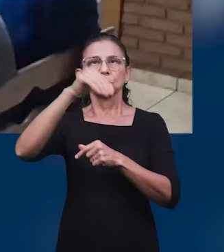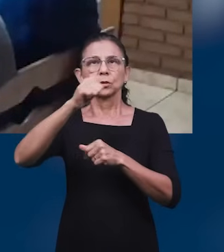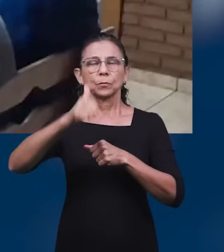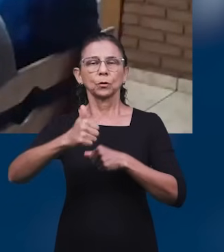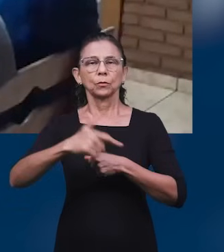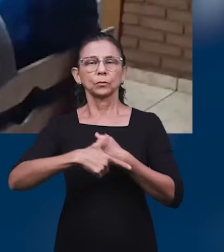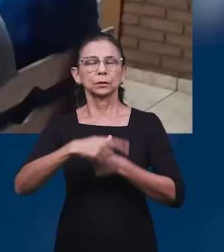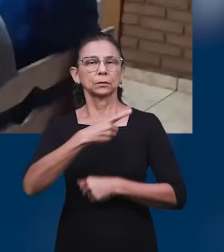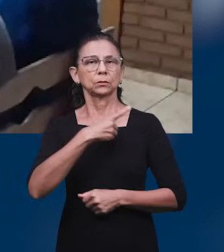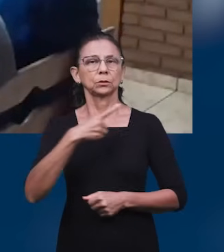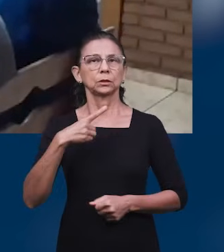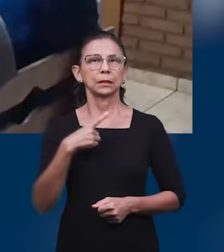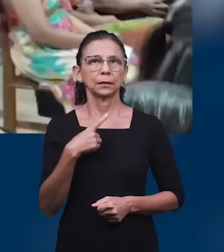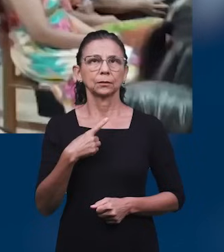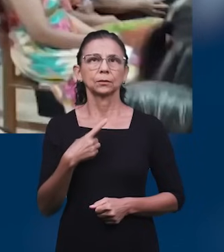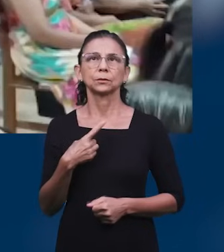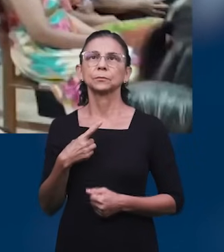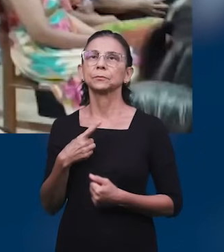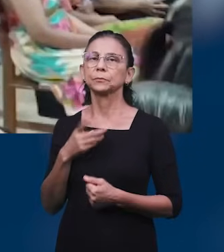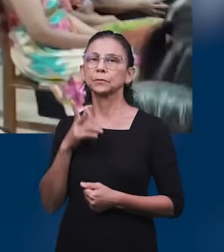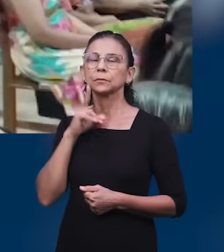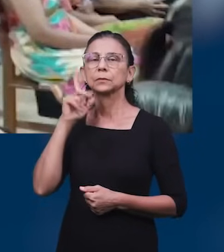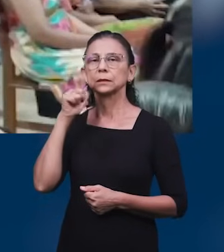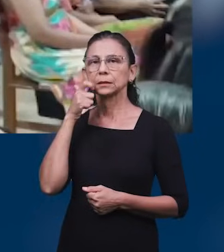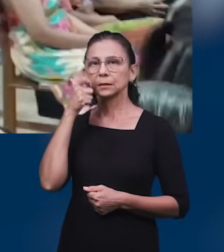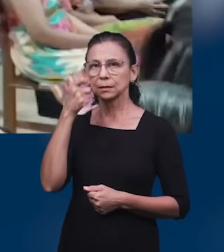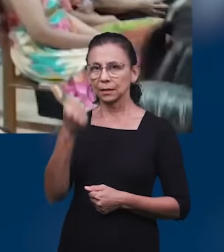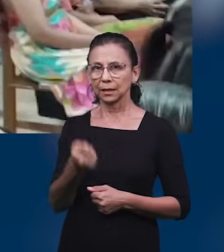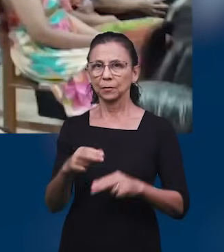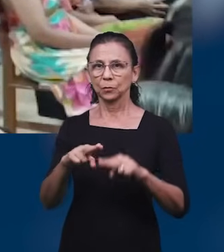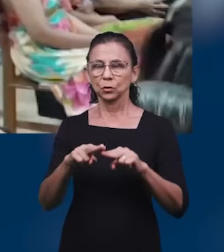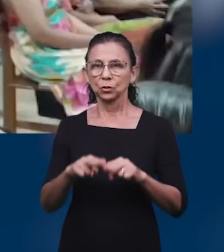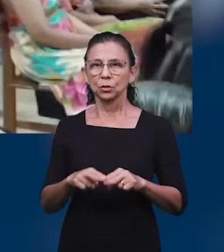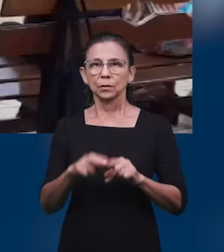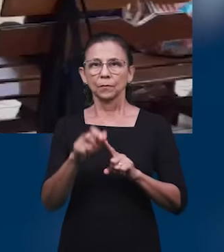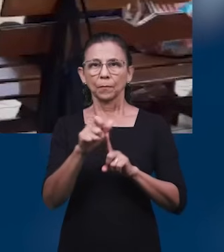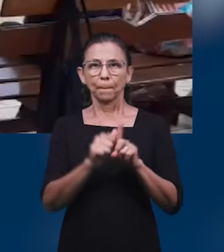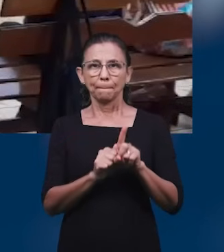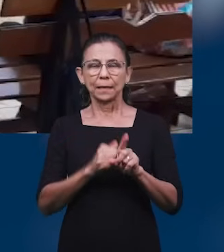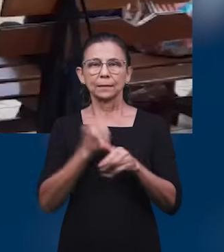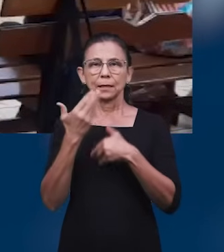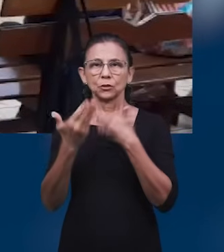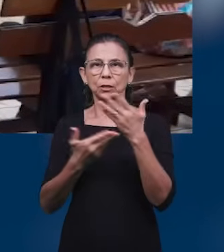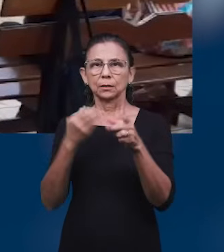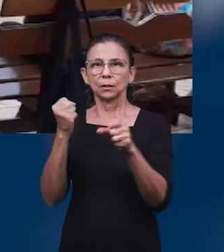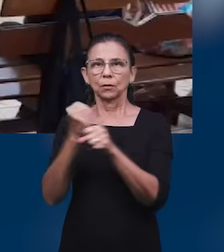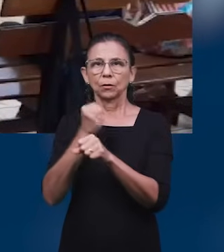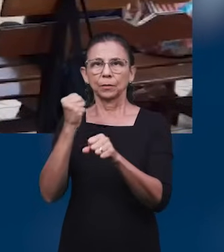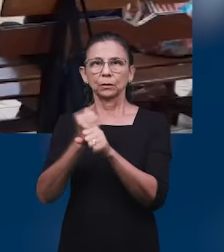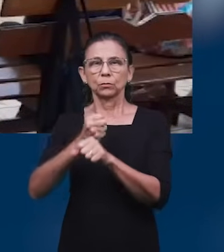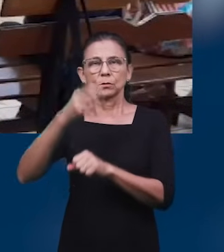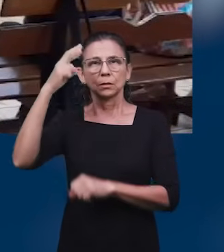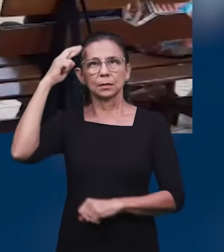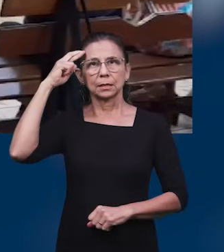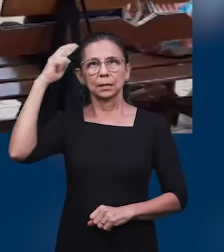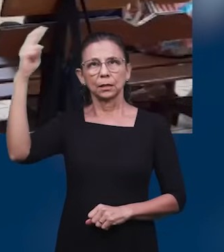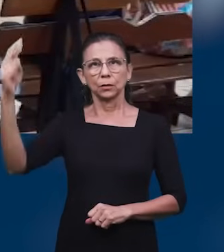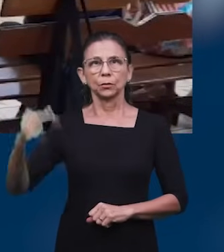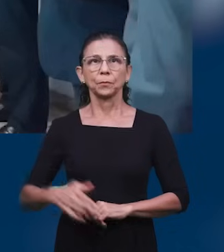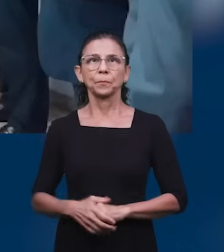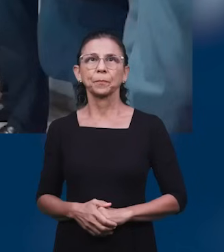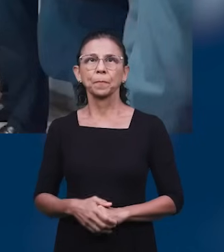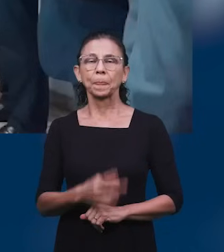de glorificação ao Senhor com ceia, por ocasião do mês da dedicação. E durante o culto, dois irmãos foram separados